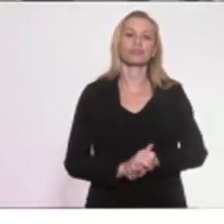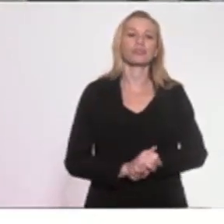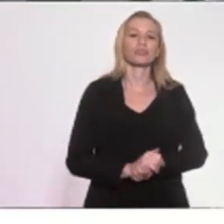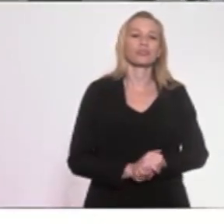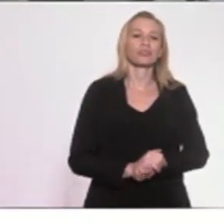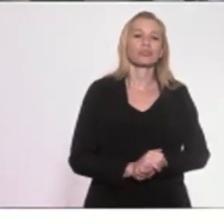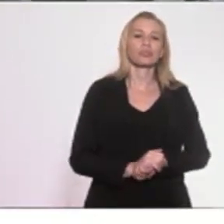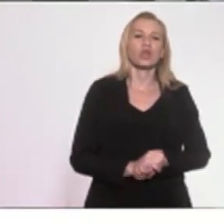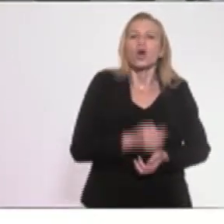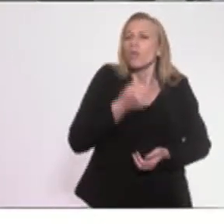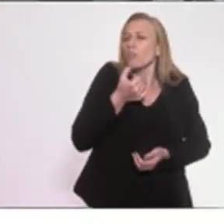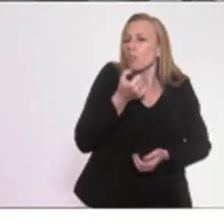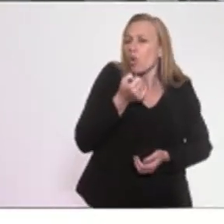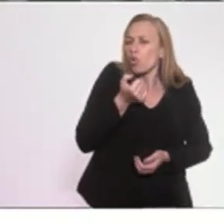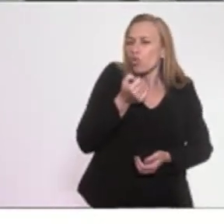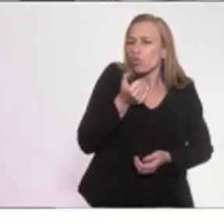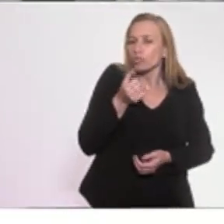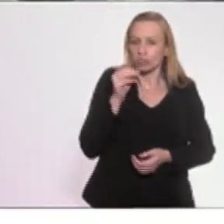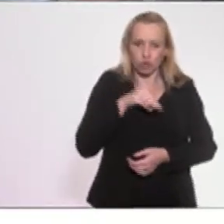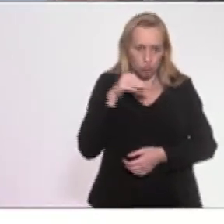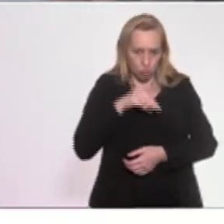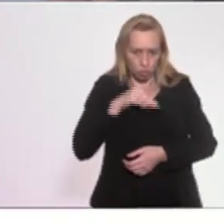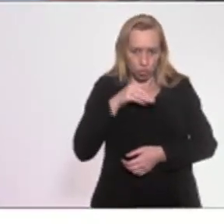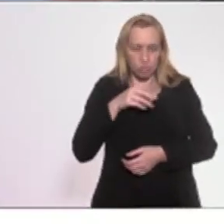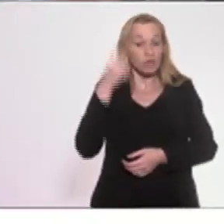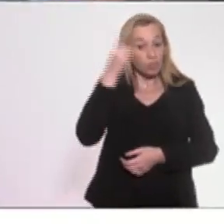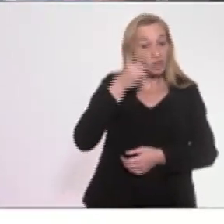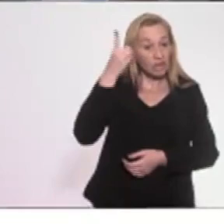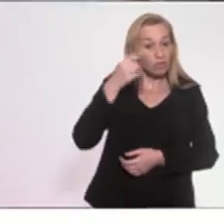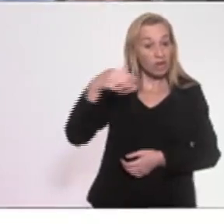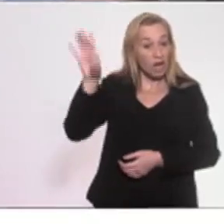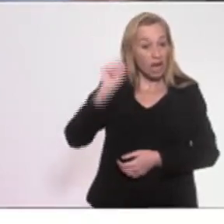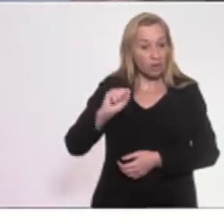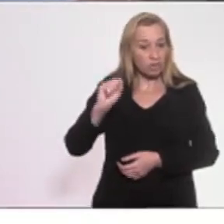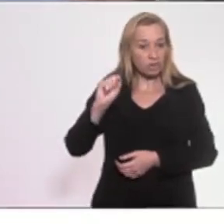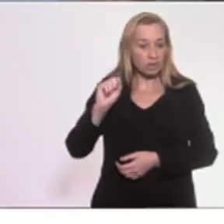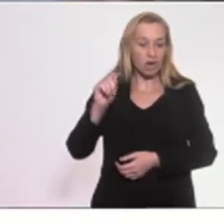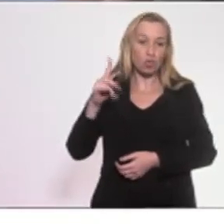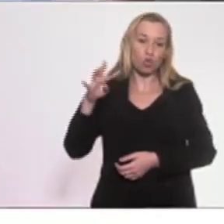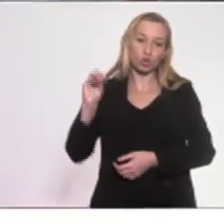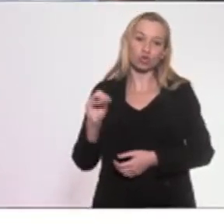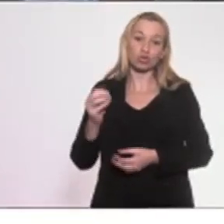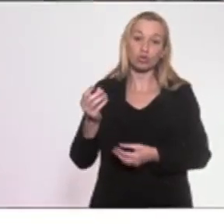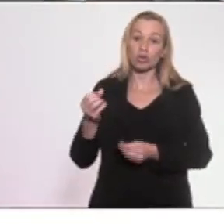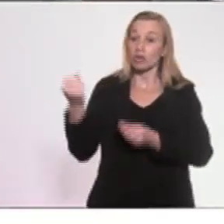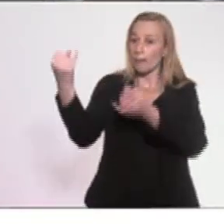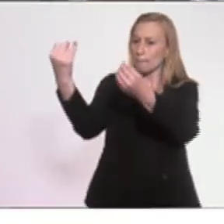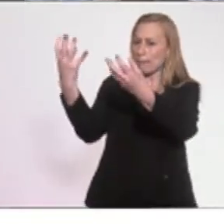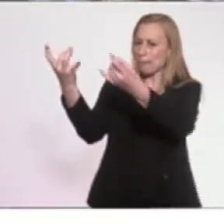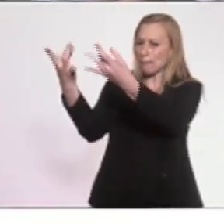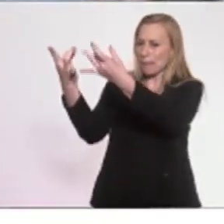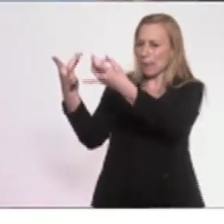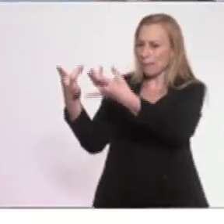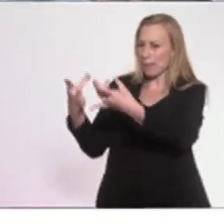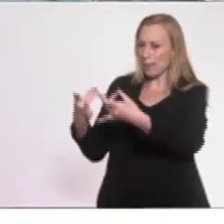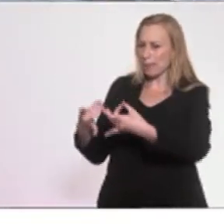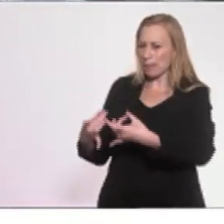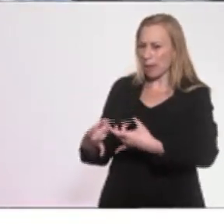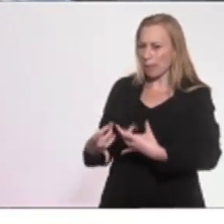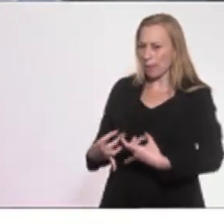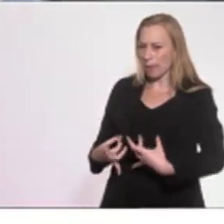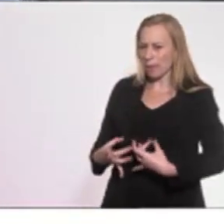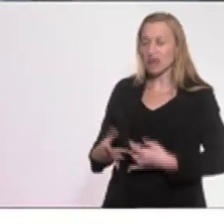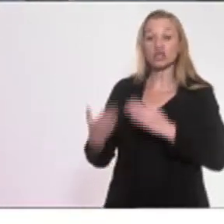que em pouquíssimos minutos, deputado Carlos Augusto, me deu uma aula sobre o tema, uma verdadeira aula sobre o